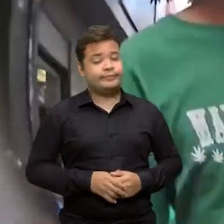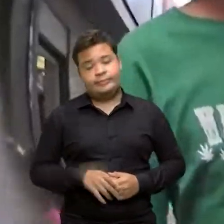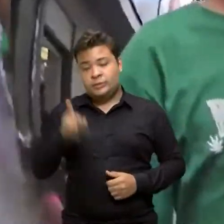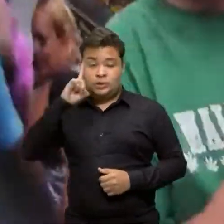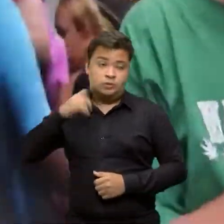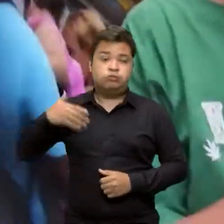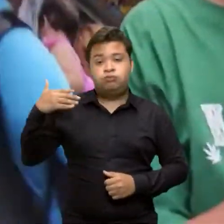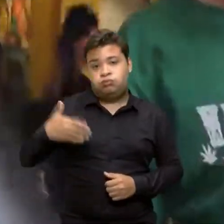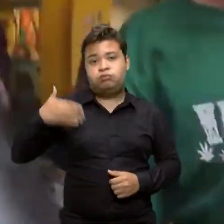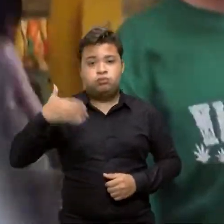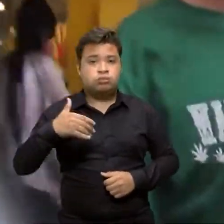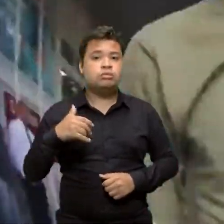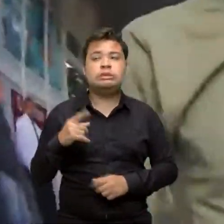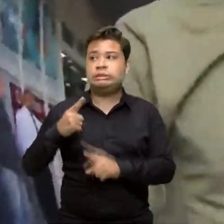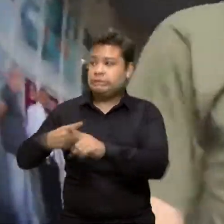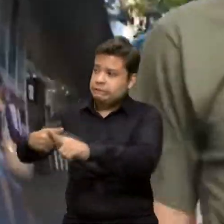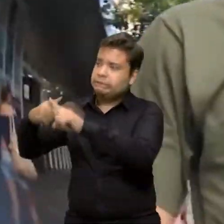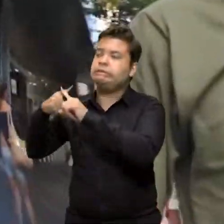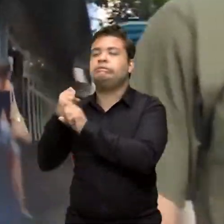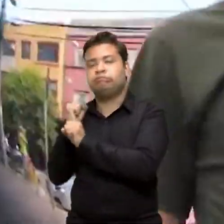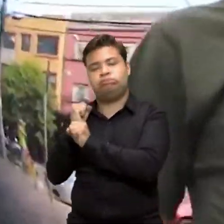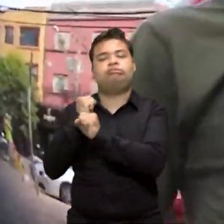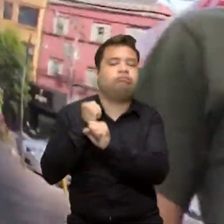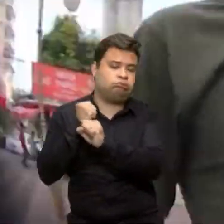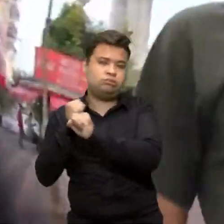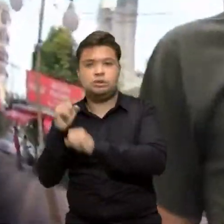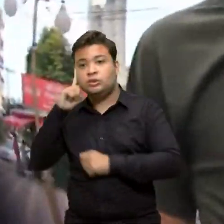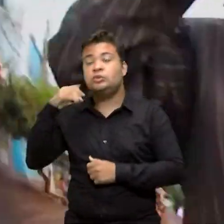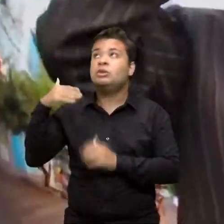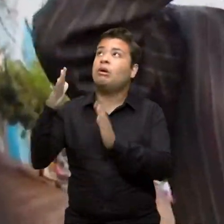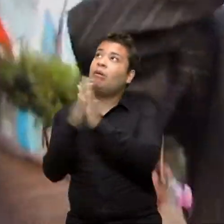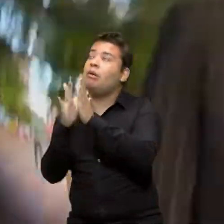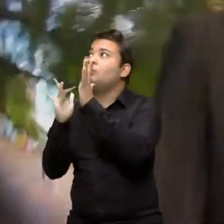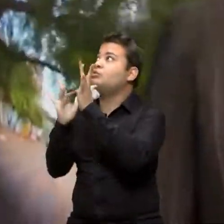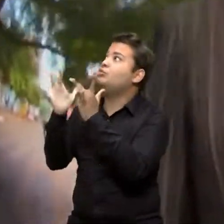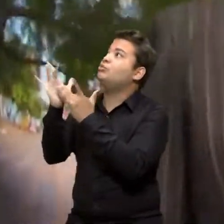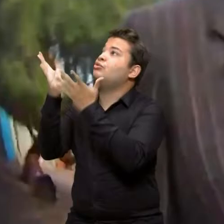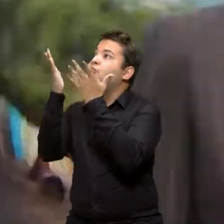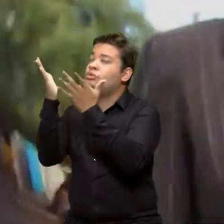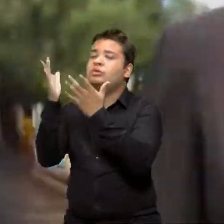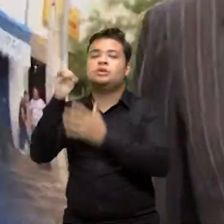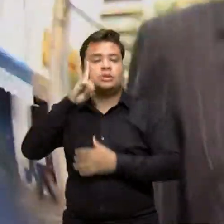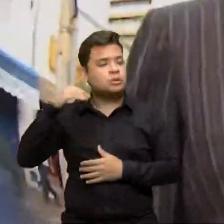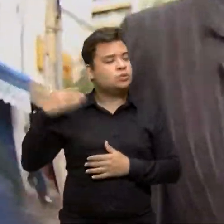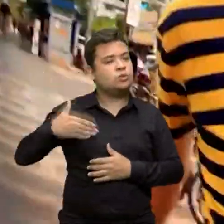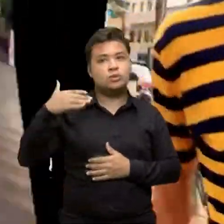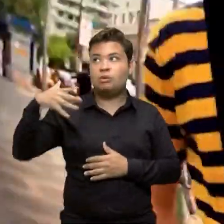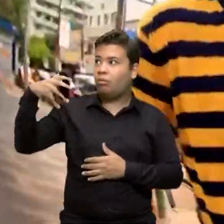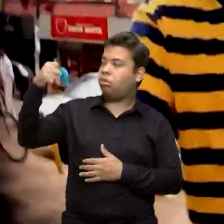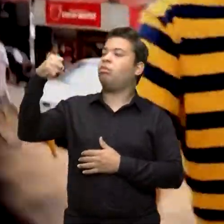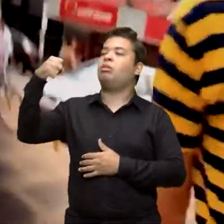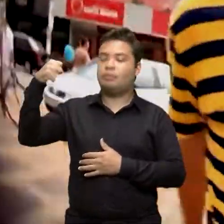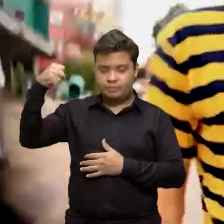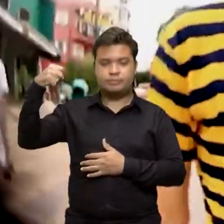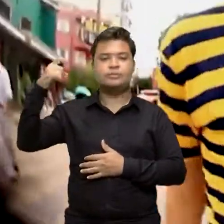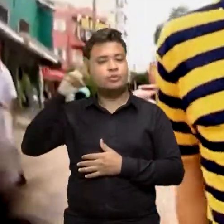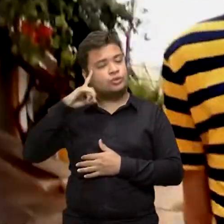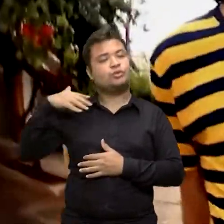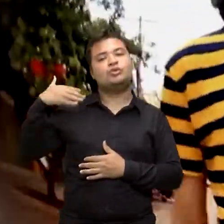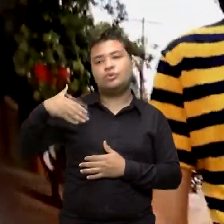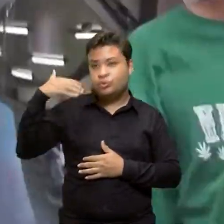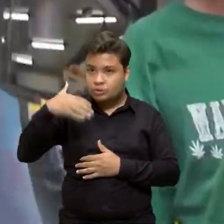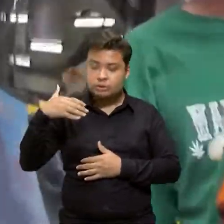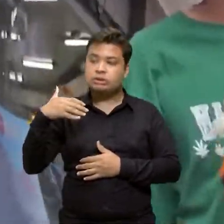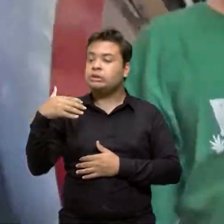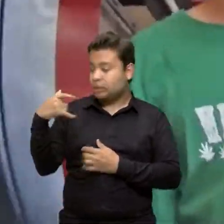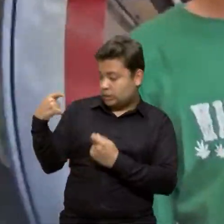Todo dia carrego minha cruz. Todo dia eu rezo pra Jesus. Todo dia eu apago a luz. Todo dia o dia me